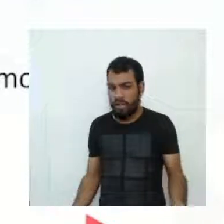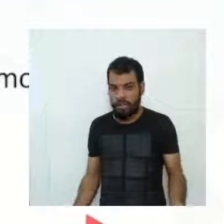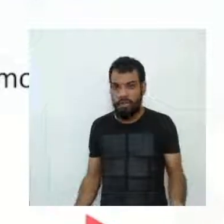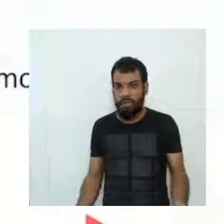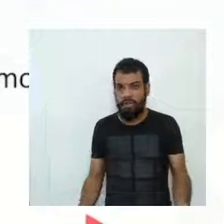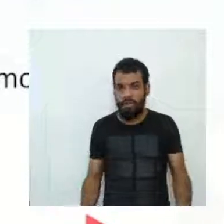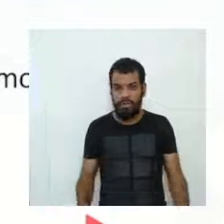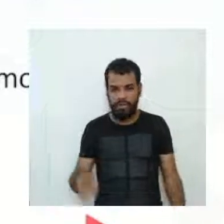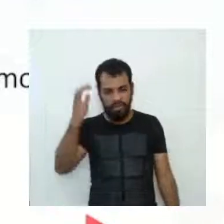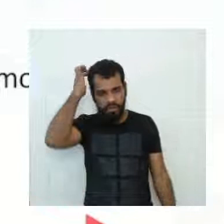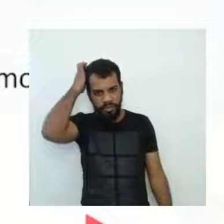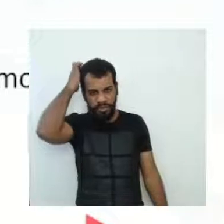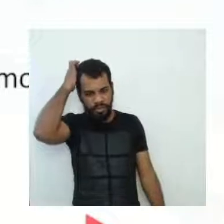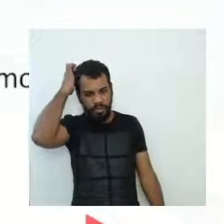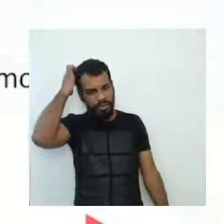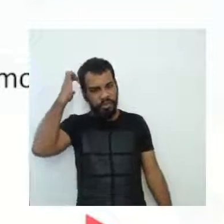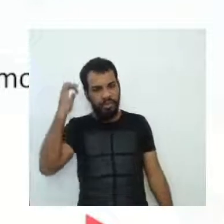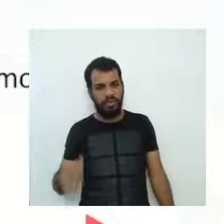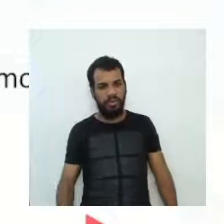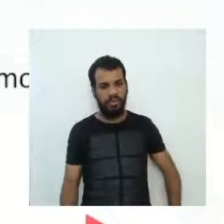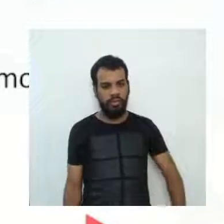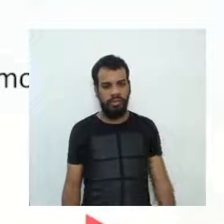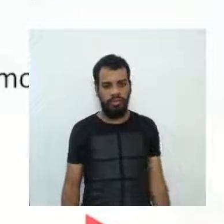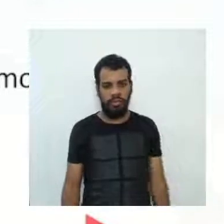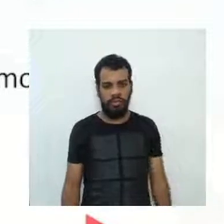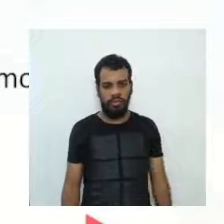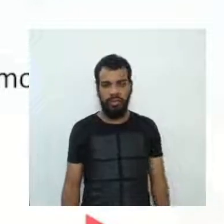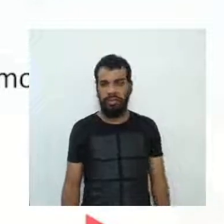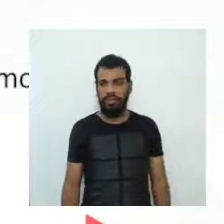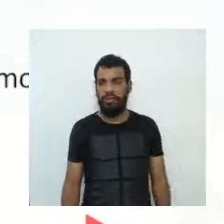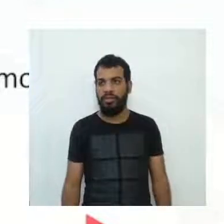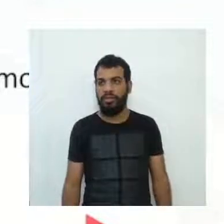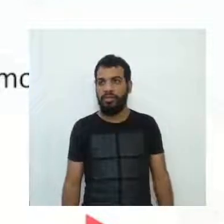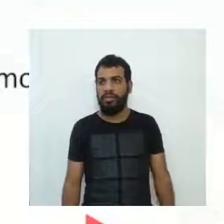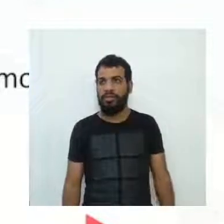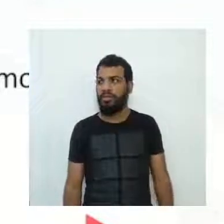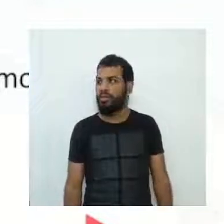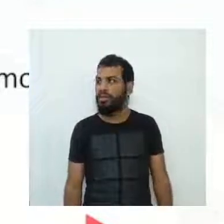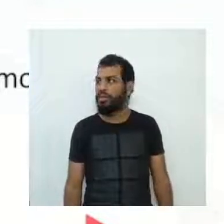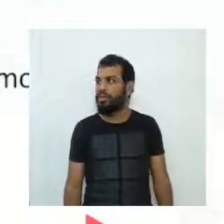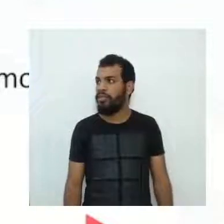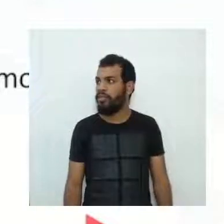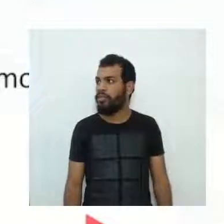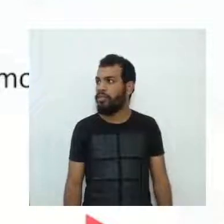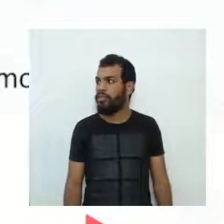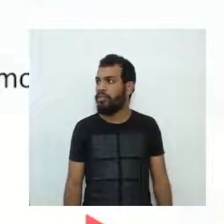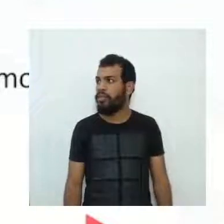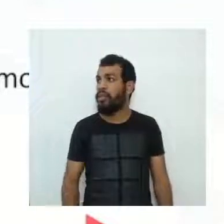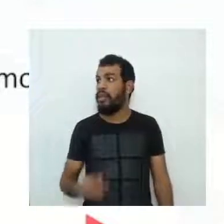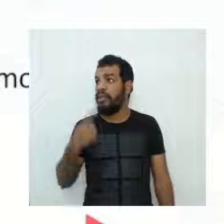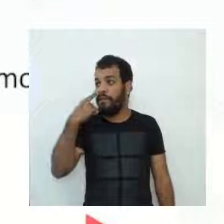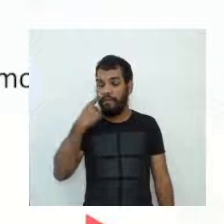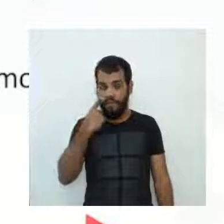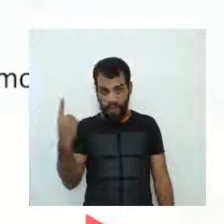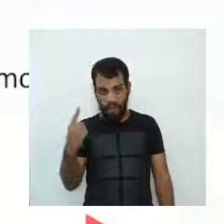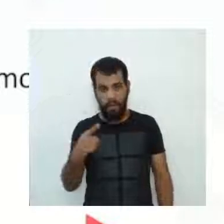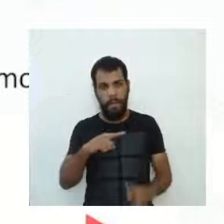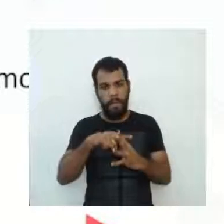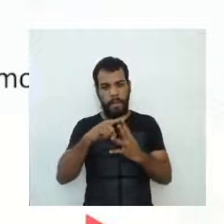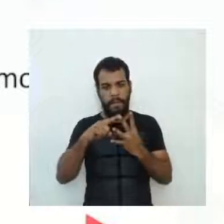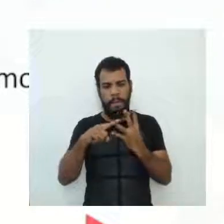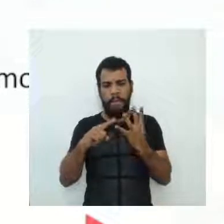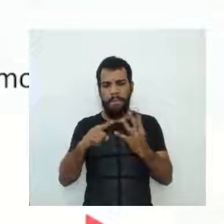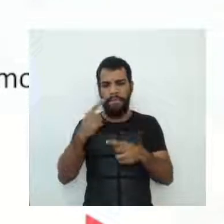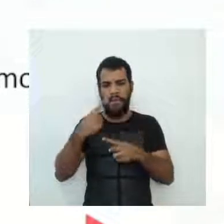risada, a razão de tanta risada. Viram aí? A utilização dos 4 porquês é bem